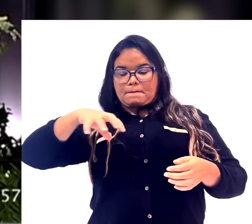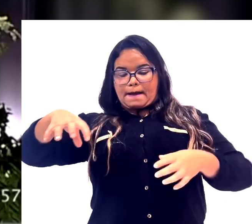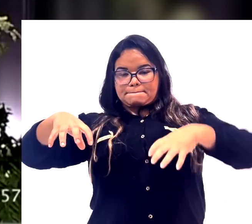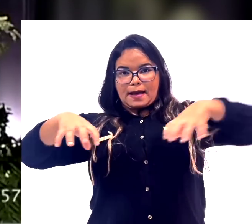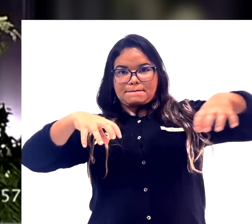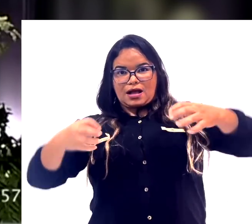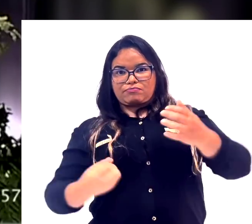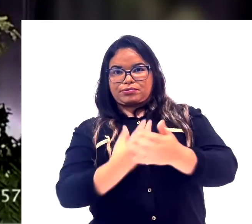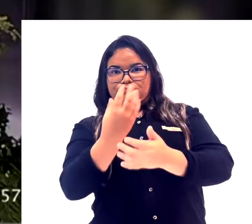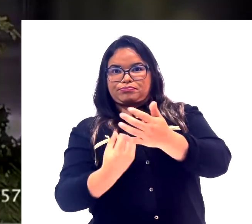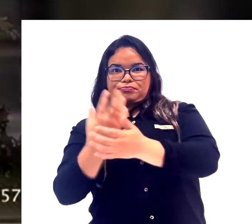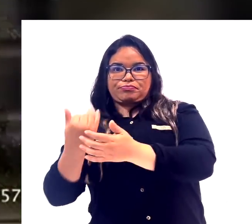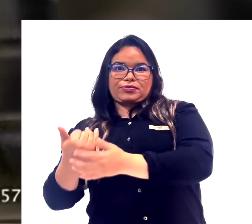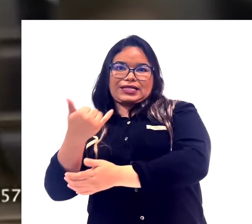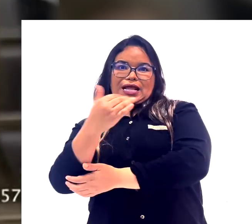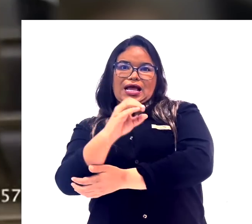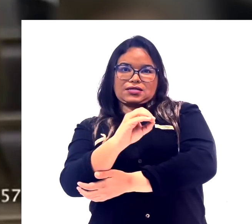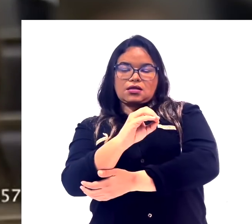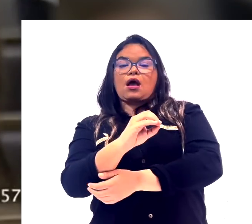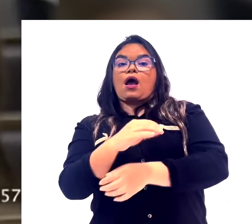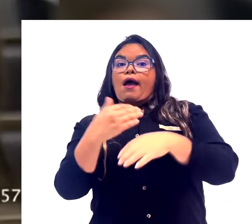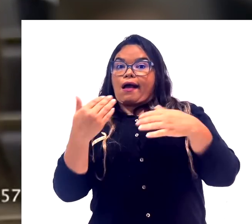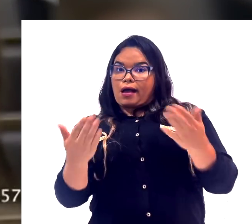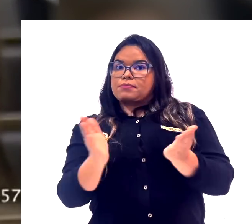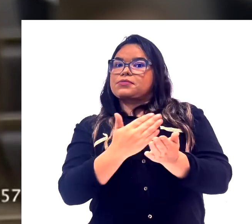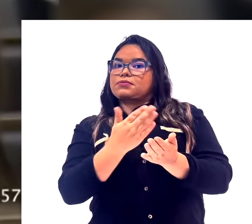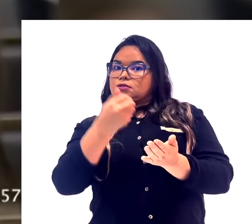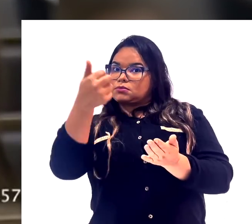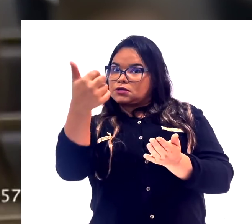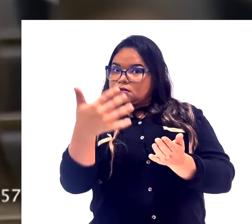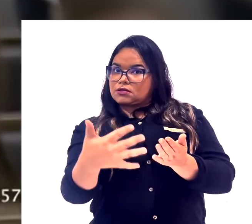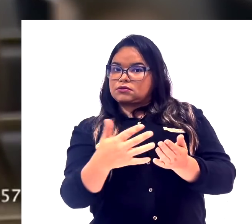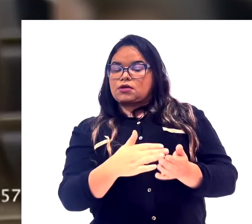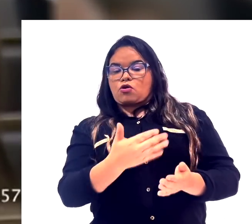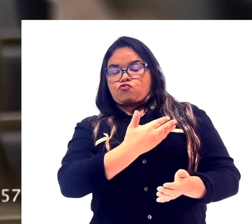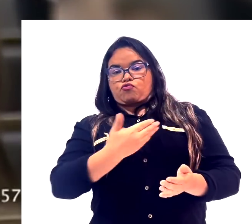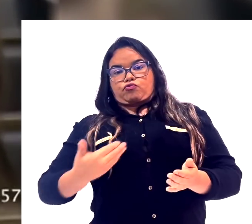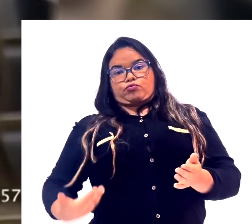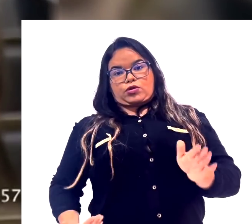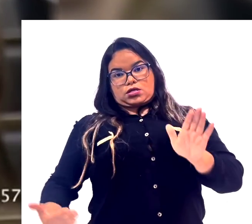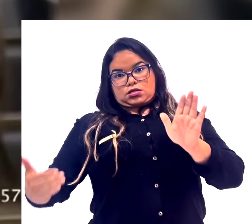Isto é o que a Bíblia diz. E governa até que venha o ancião de dias.